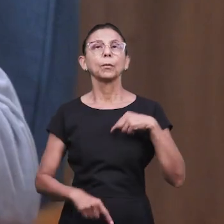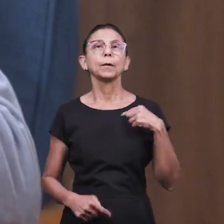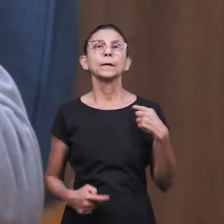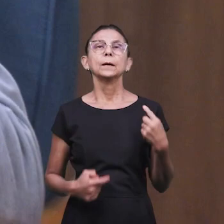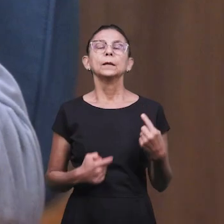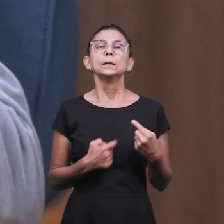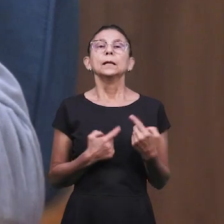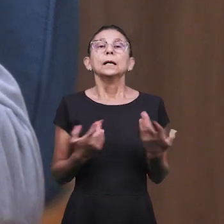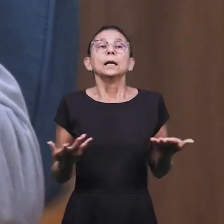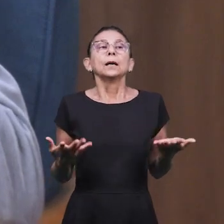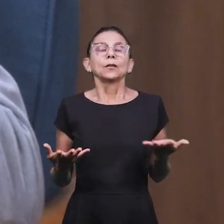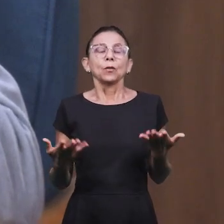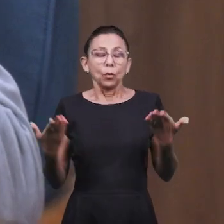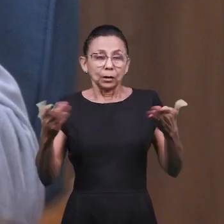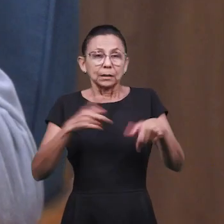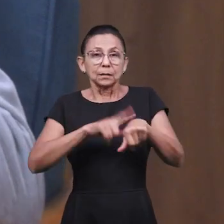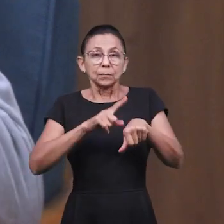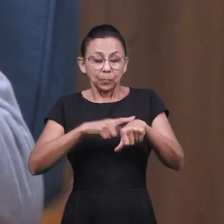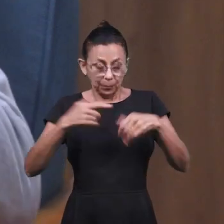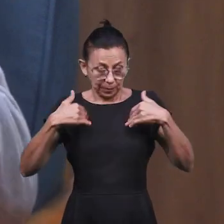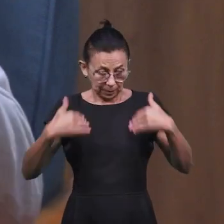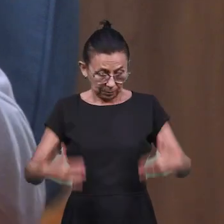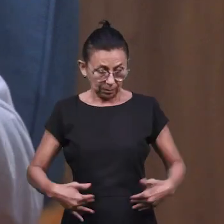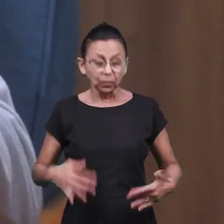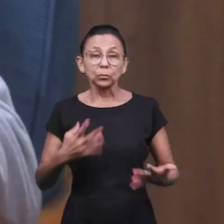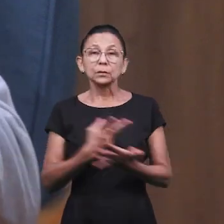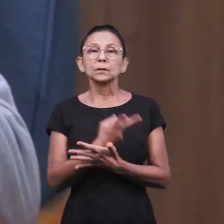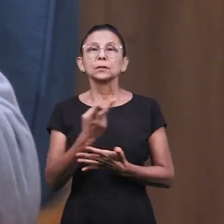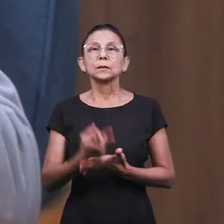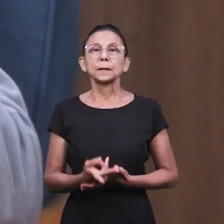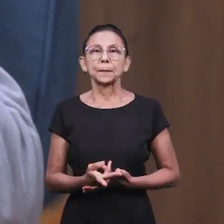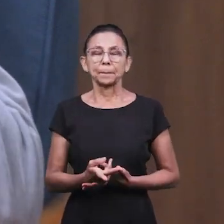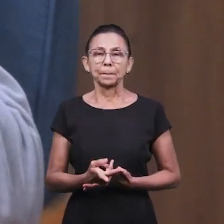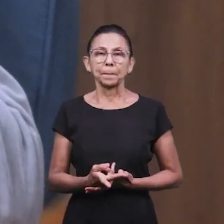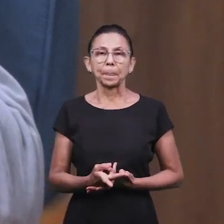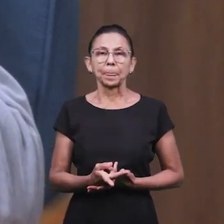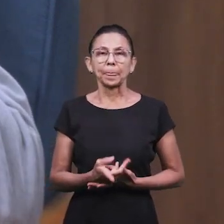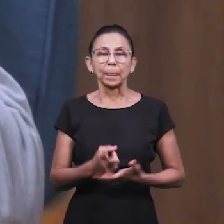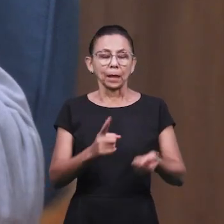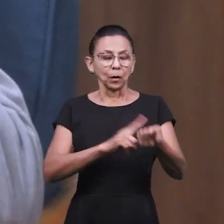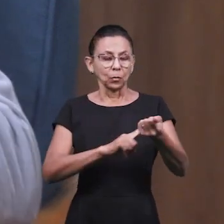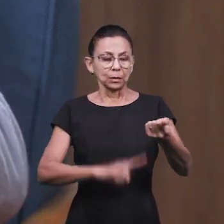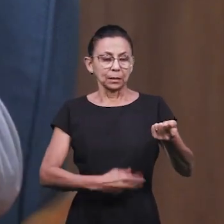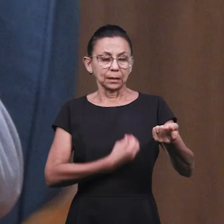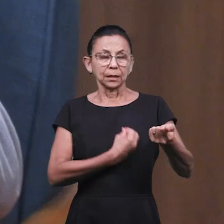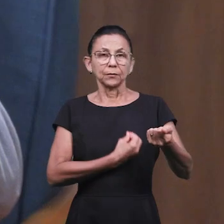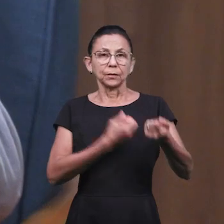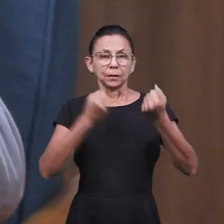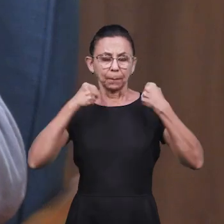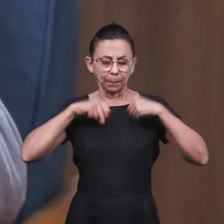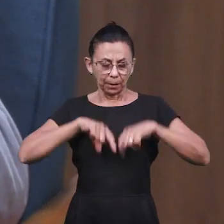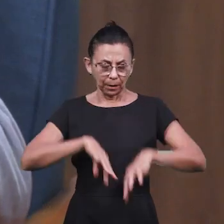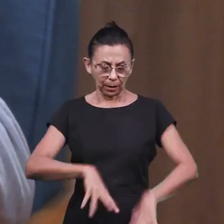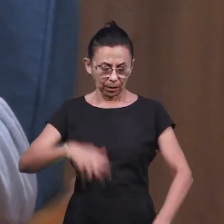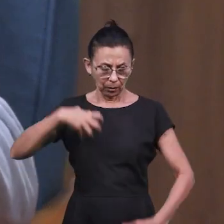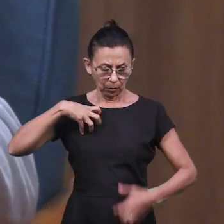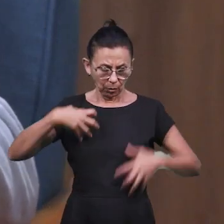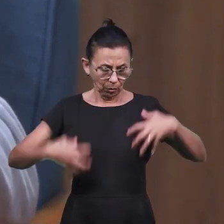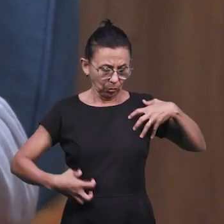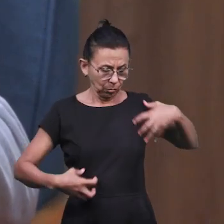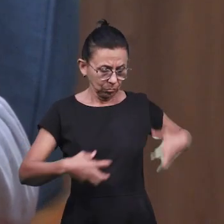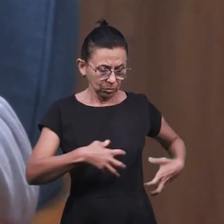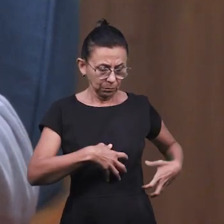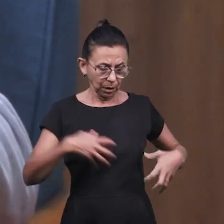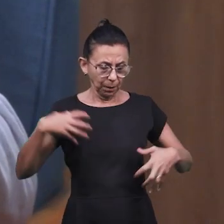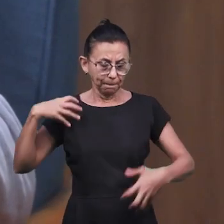o que ele está fazendo agora no meu corpo, no nosso corpo? O sangue leva vida para todas as partes do